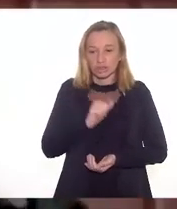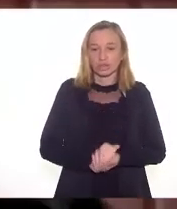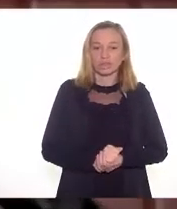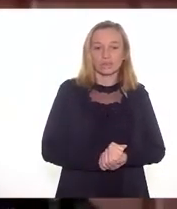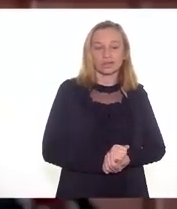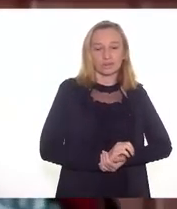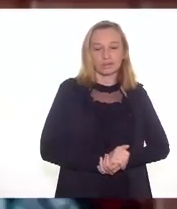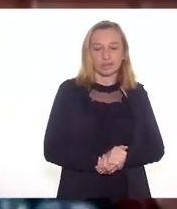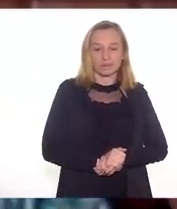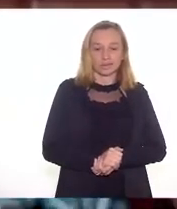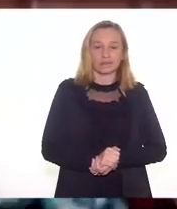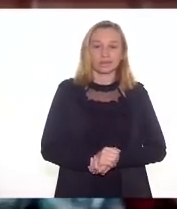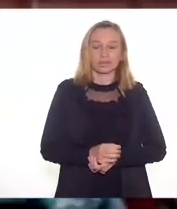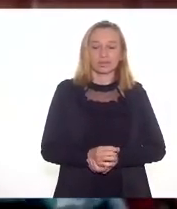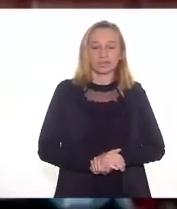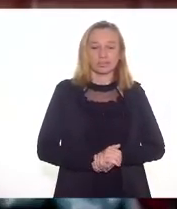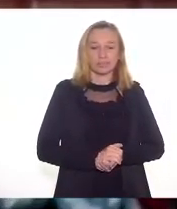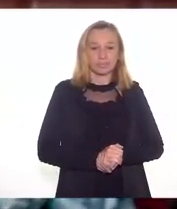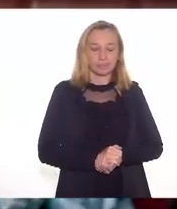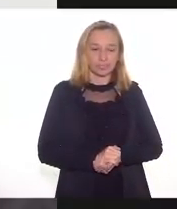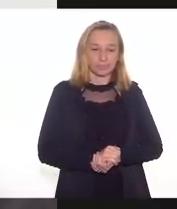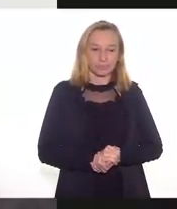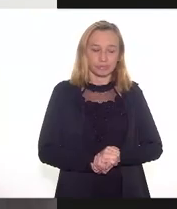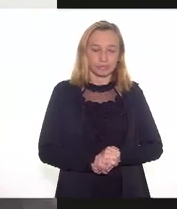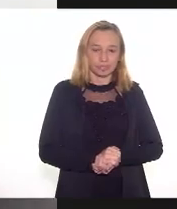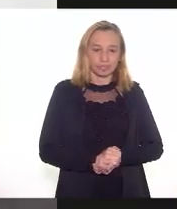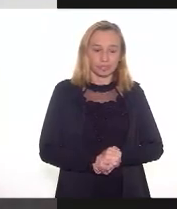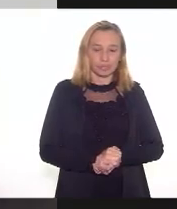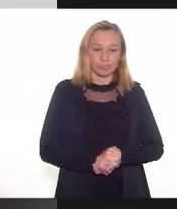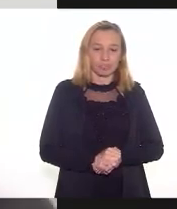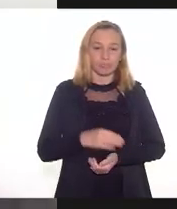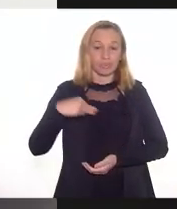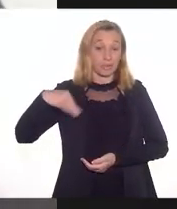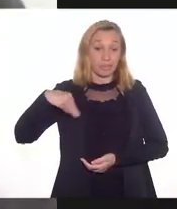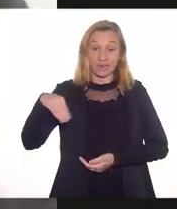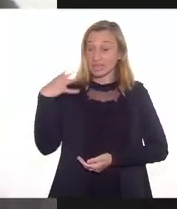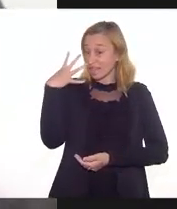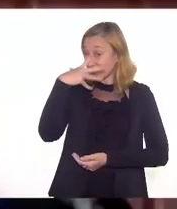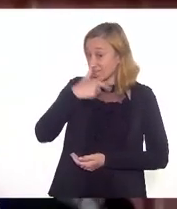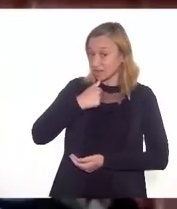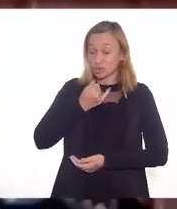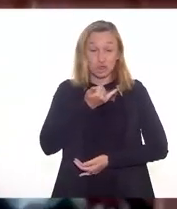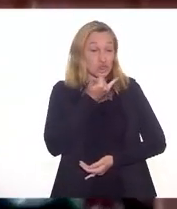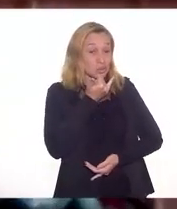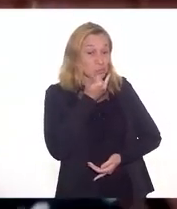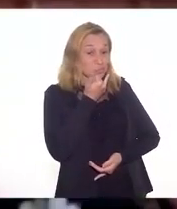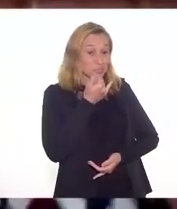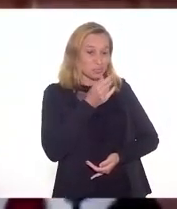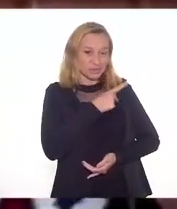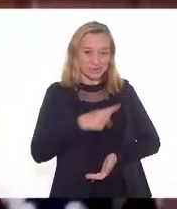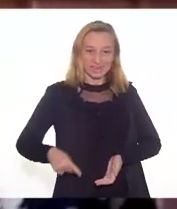colegas e a todos que nos assistem. Bom dia, querido. Mink, você está lindo nas redes. Desculpa, presidente.